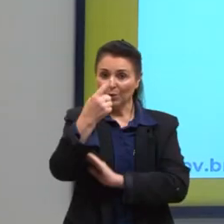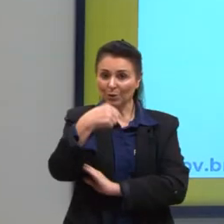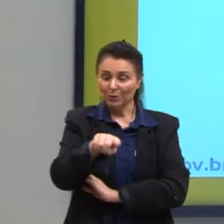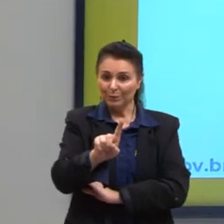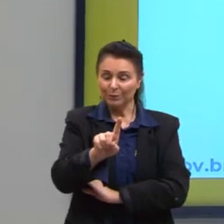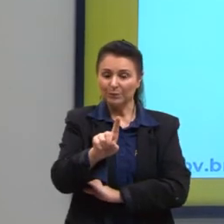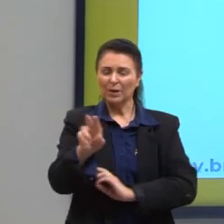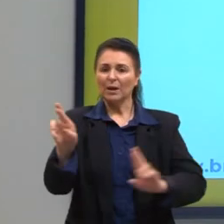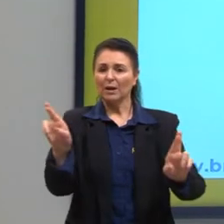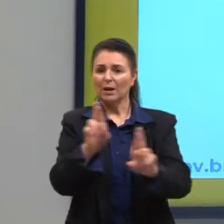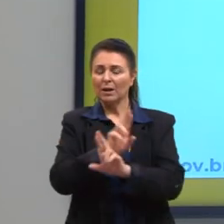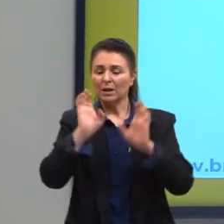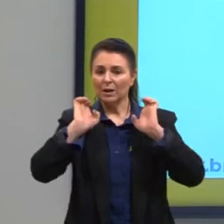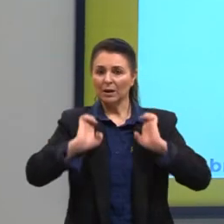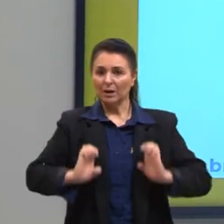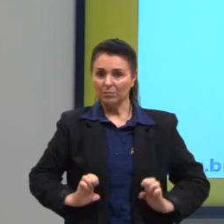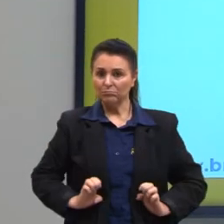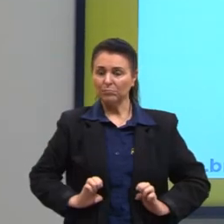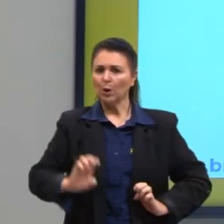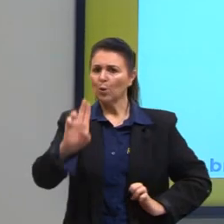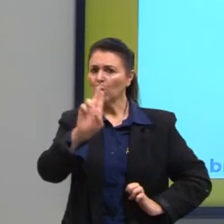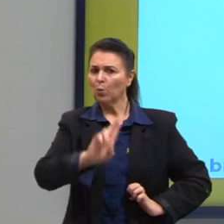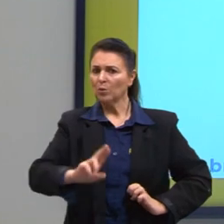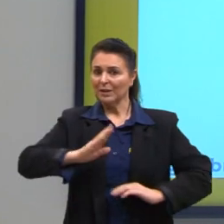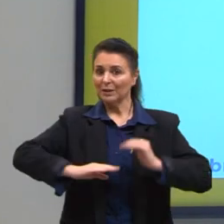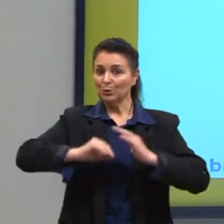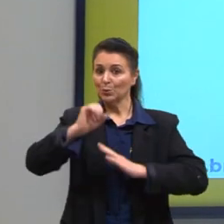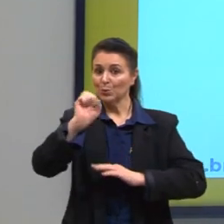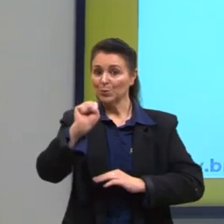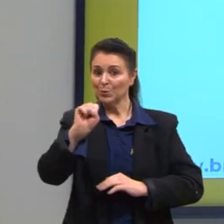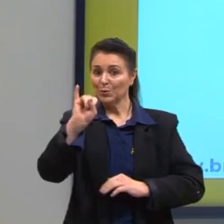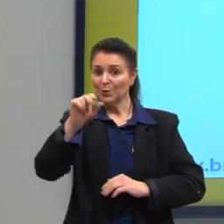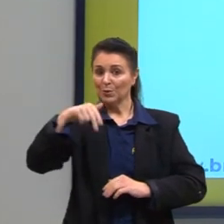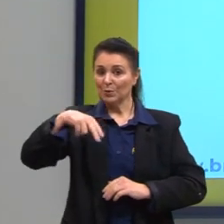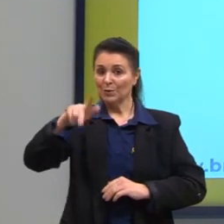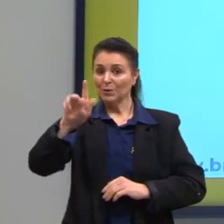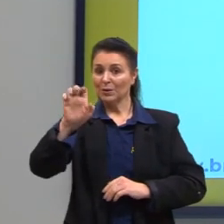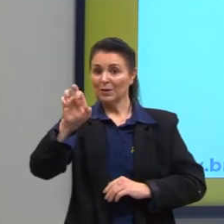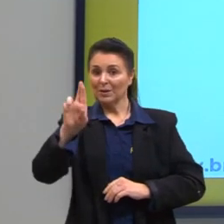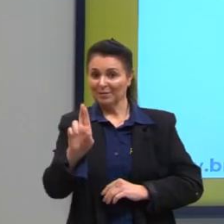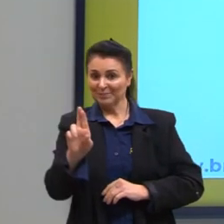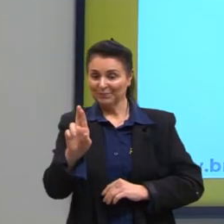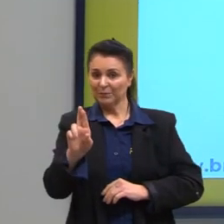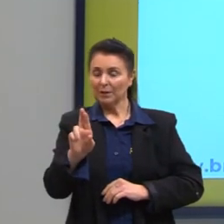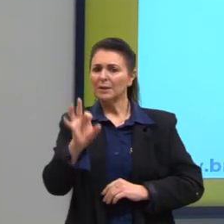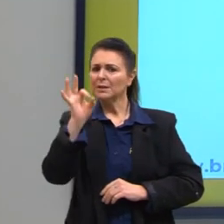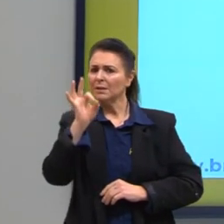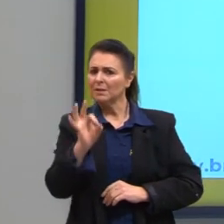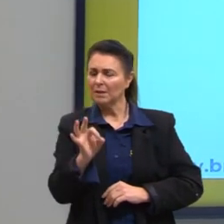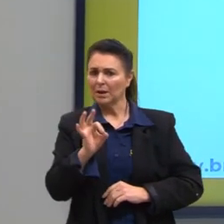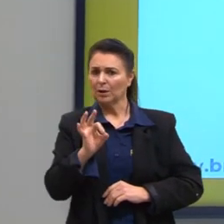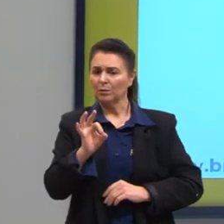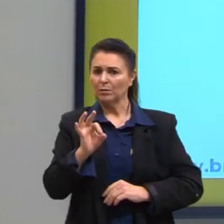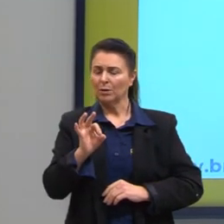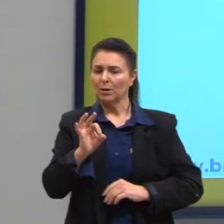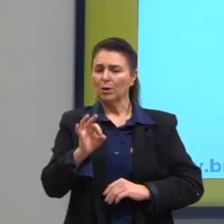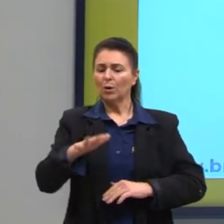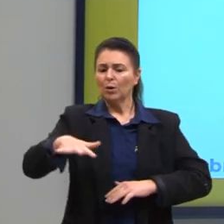com relação a ética aplicada do Singer na é correto afirmar seu campo de atuação